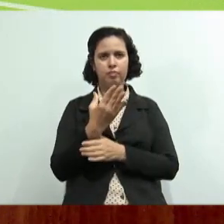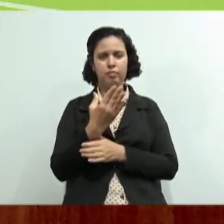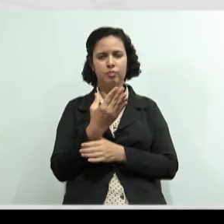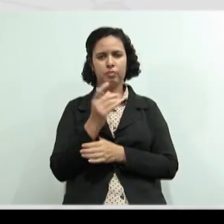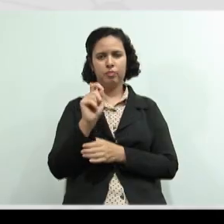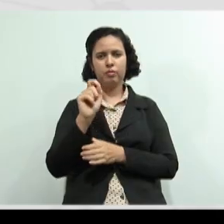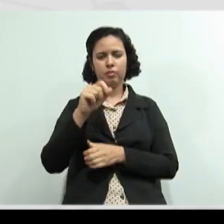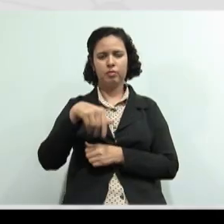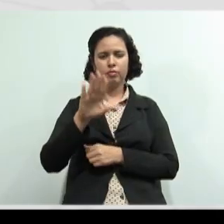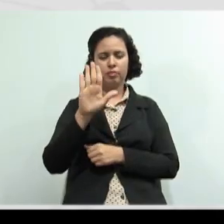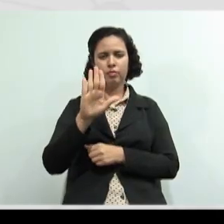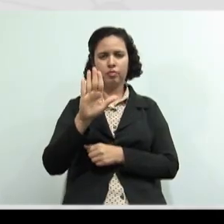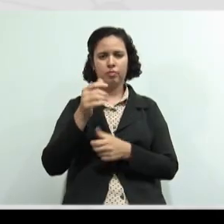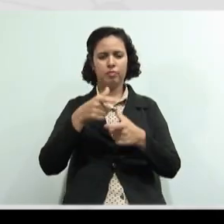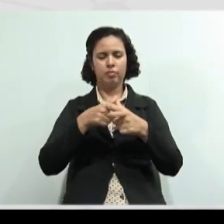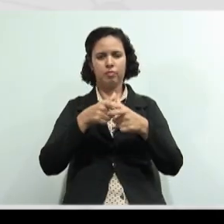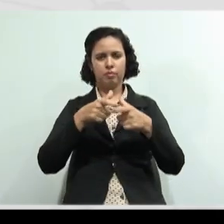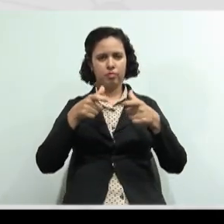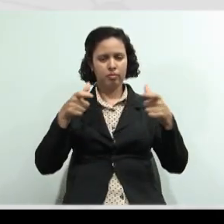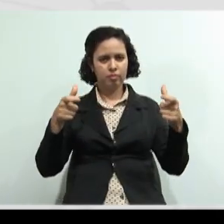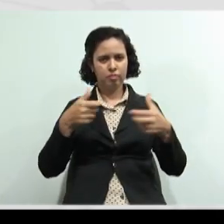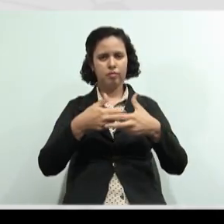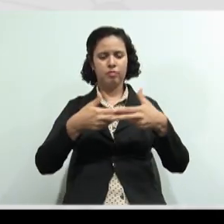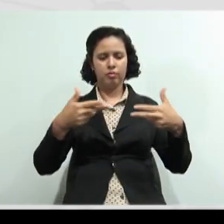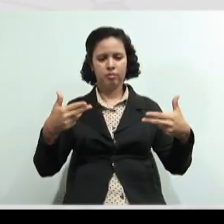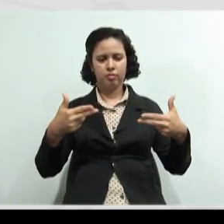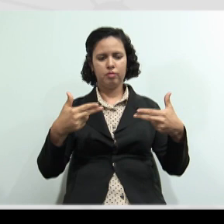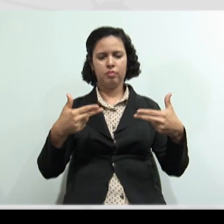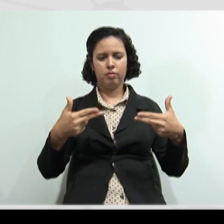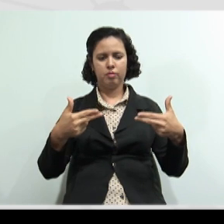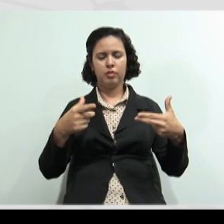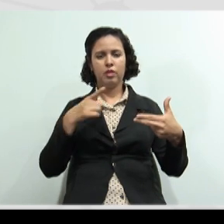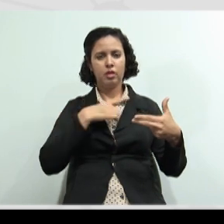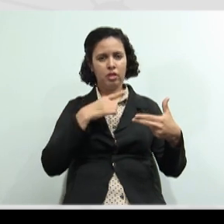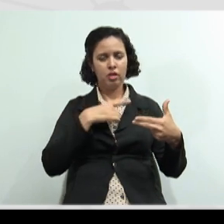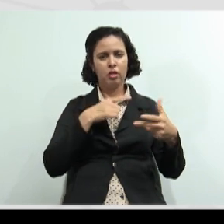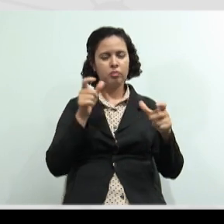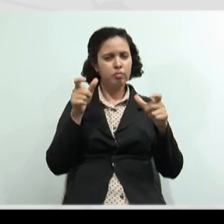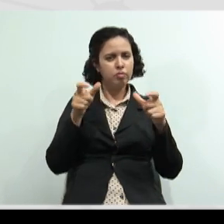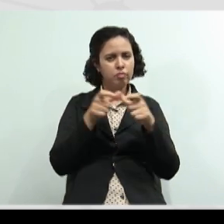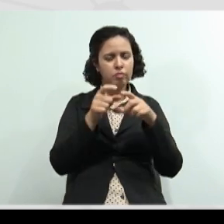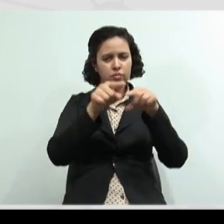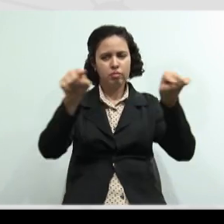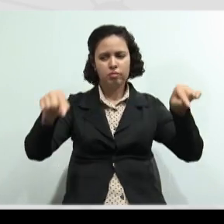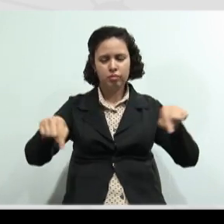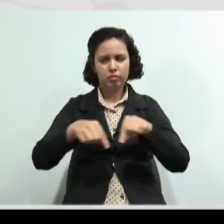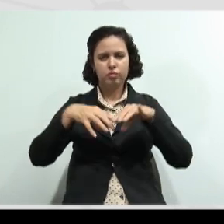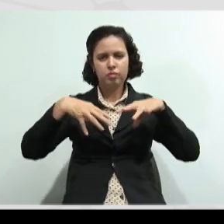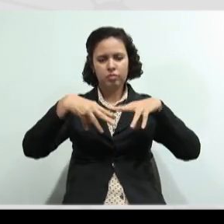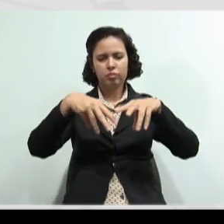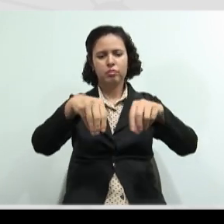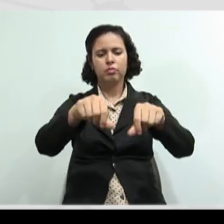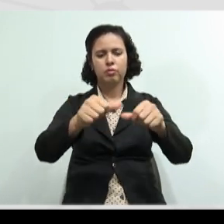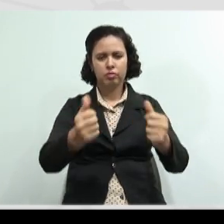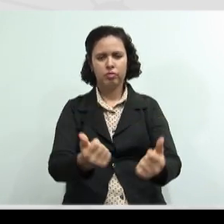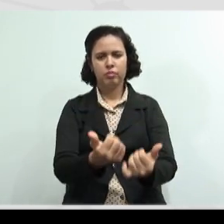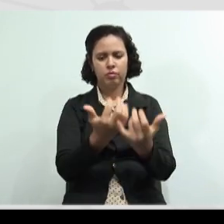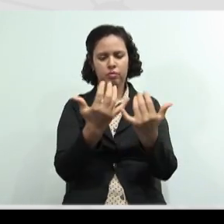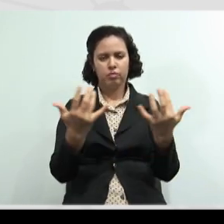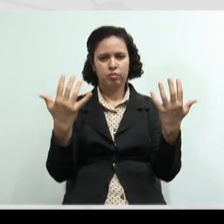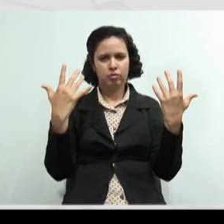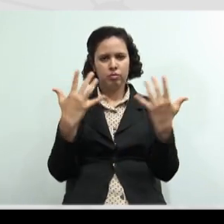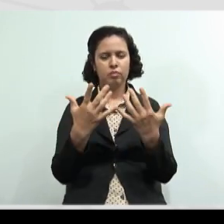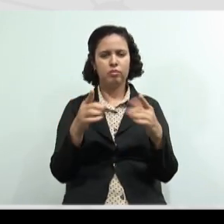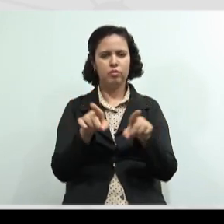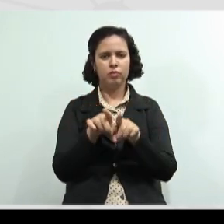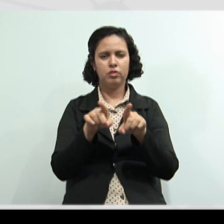é mais diversa, muito mais diversa. Em um pequeno espaço de terra, a produção tanto dos vegetais como animal, ela é